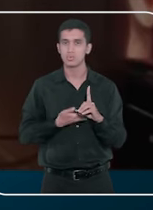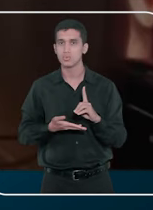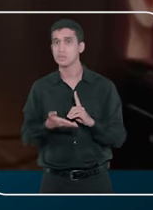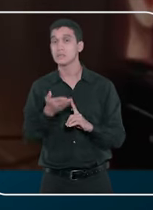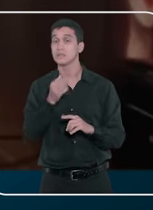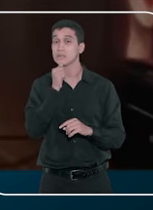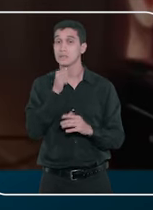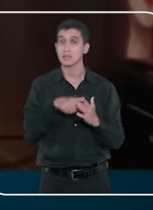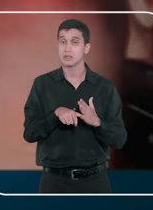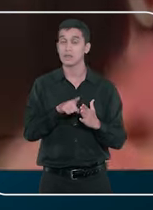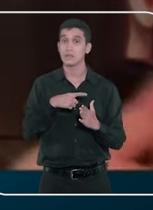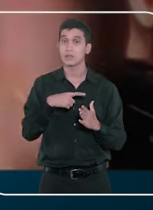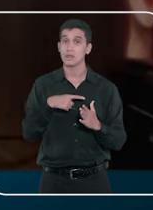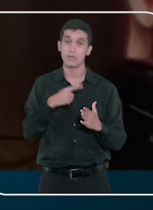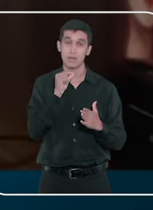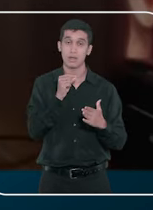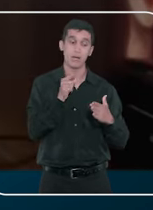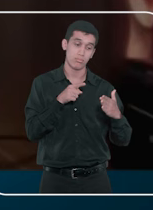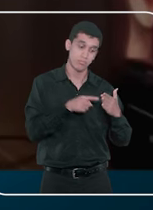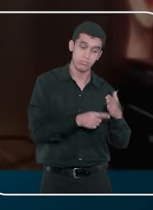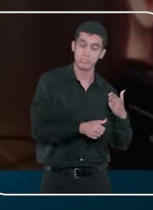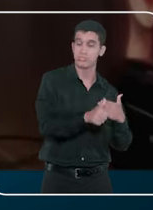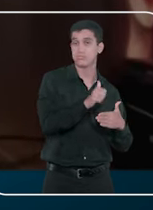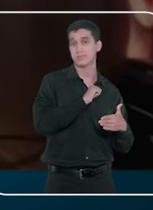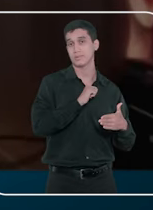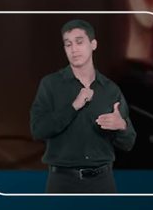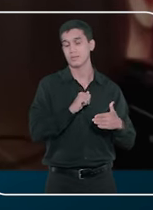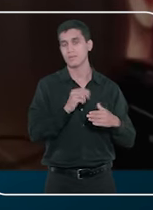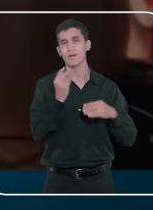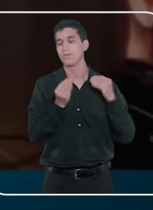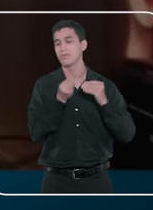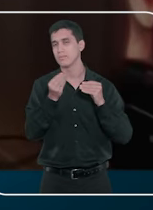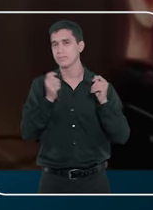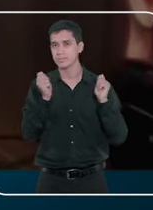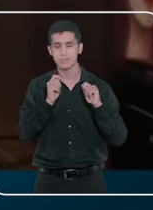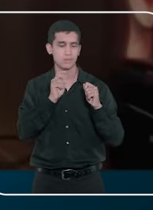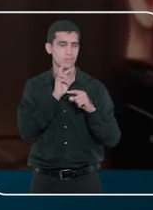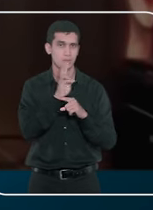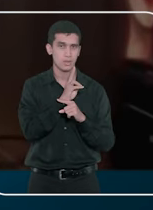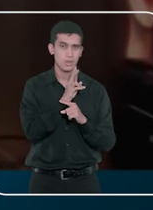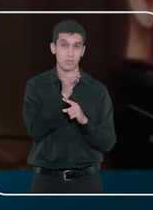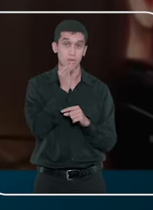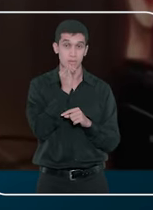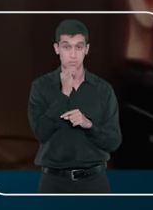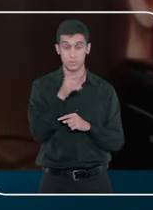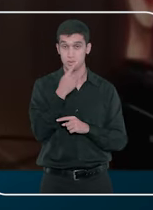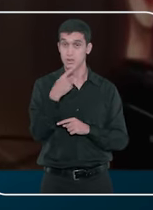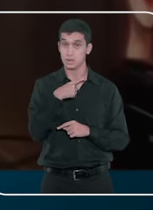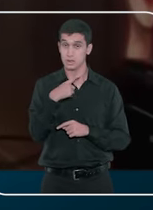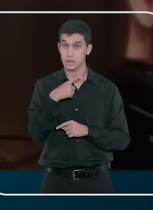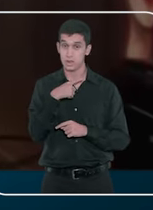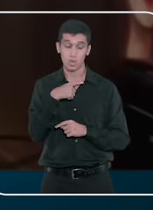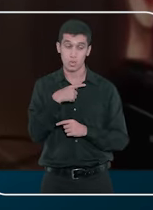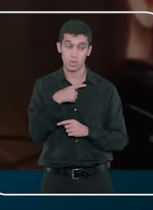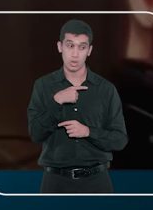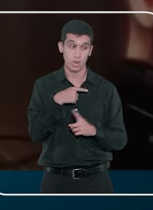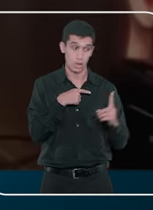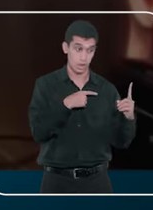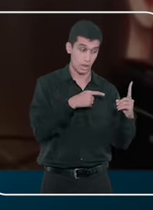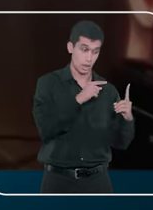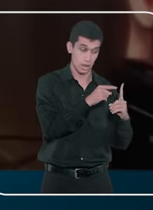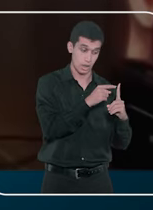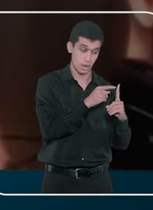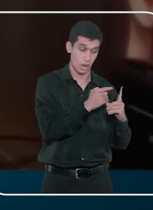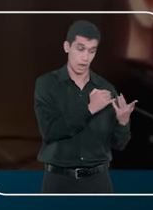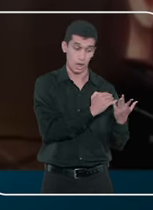haja delação. E como a gente pode visualizar essa hipótese? Por exemplo, quando eu tenho uma colaboração que indique uma forma